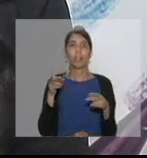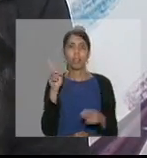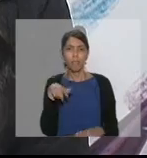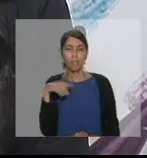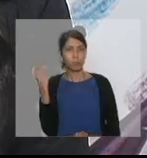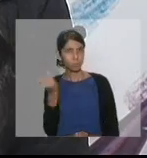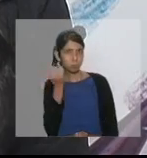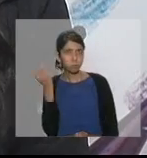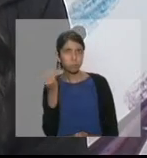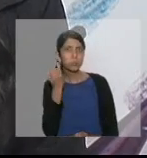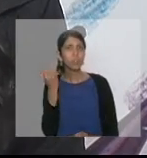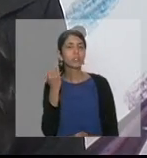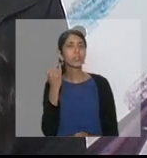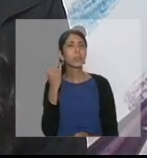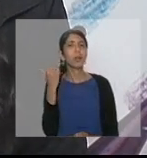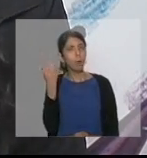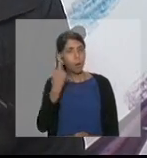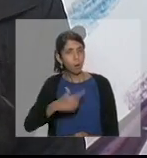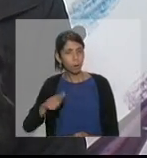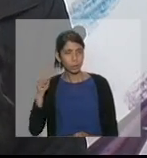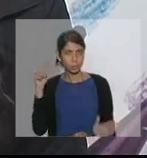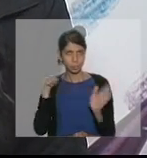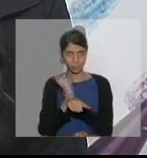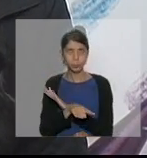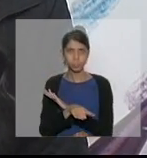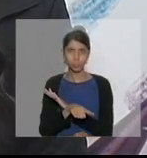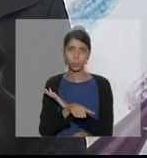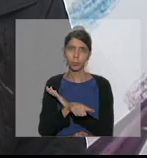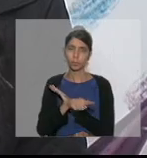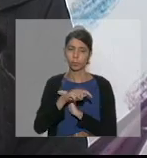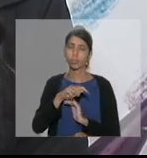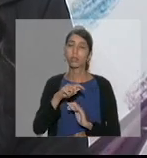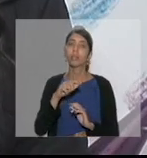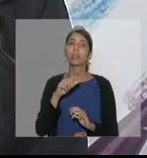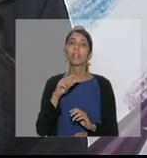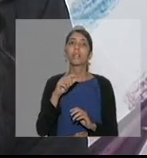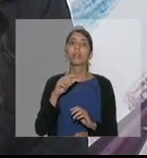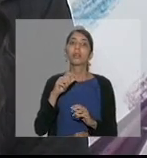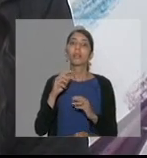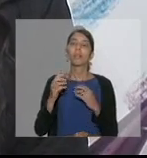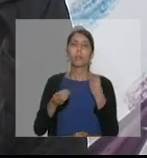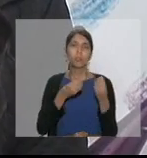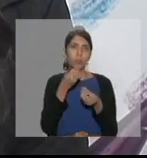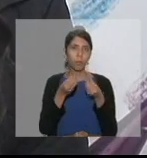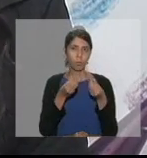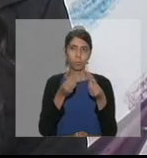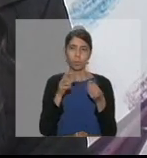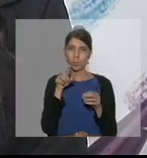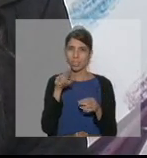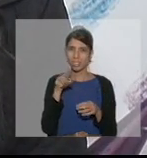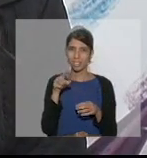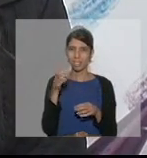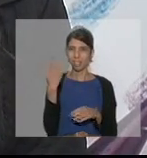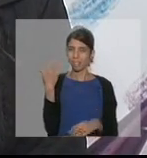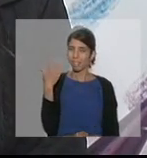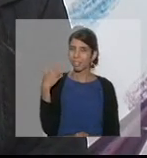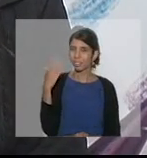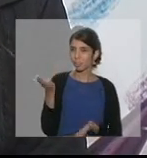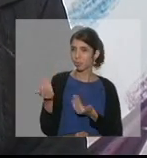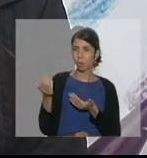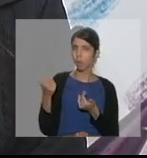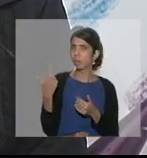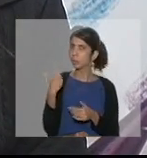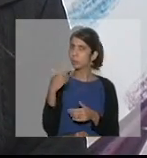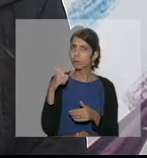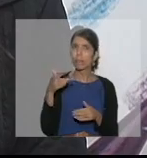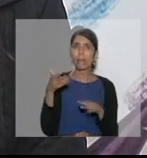é fundamental, e eu já emendo em outra pergunta para você compor, que é a seguinte: como você não teve acesso a isso na sua